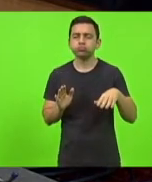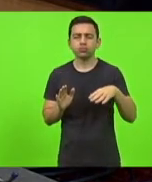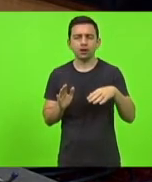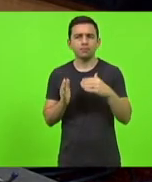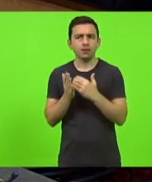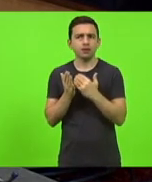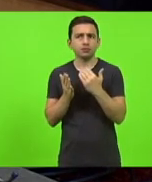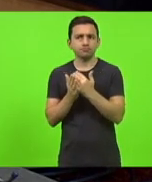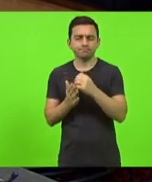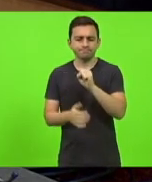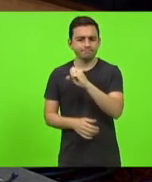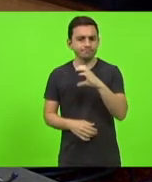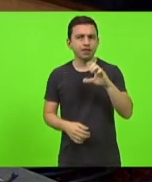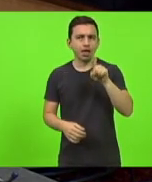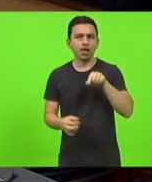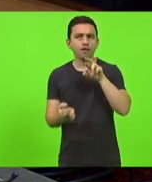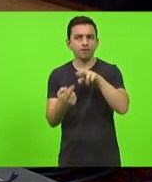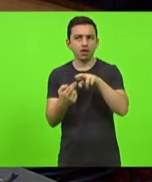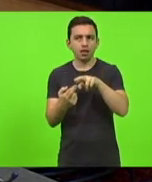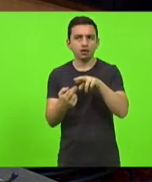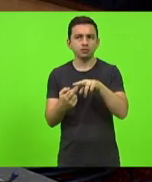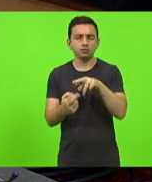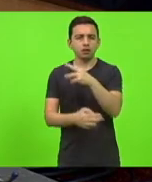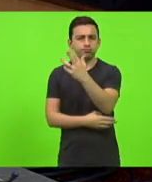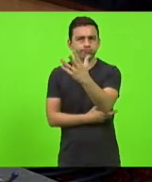referência. Primeiro, na preservação.